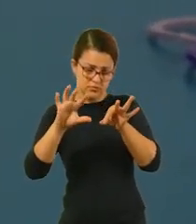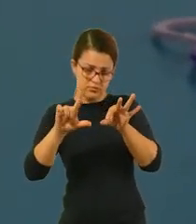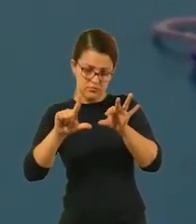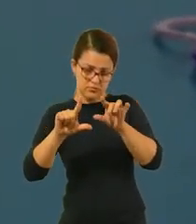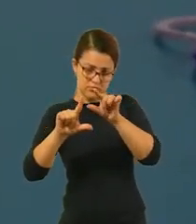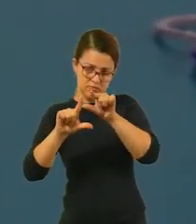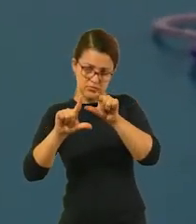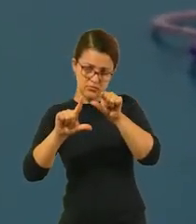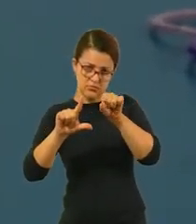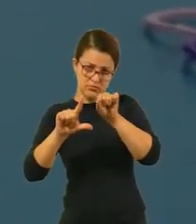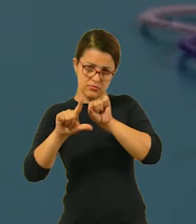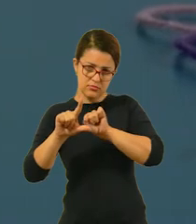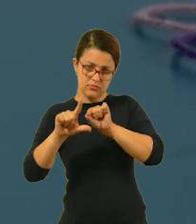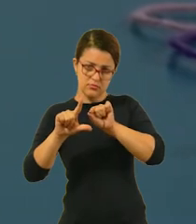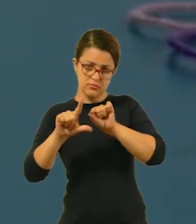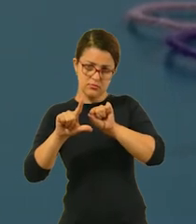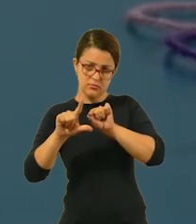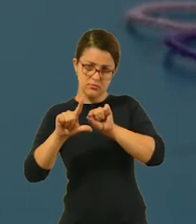vocês fizeram.